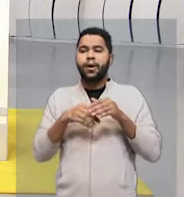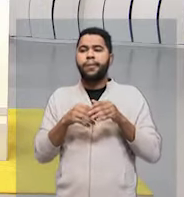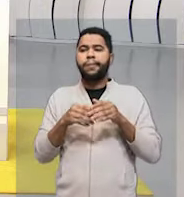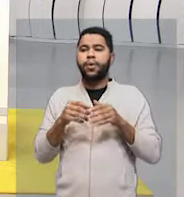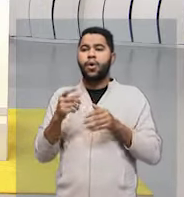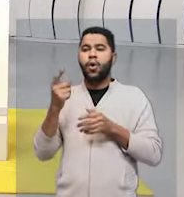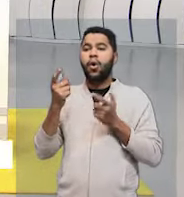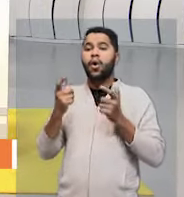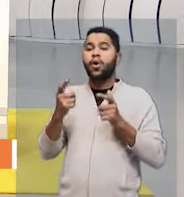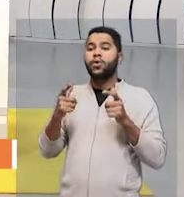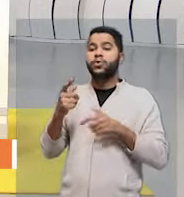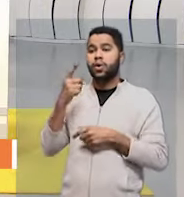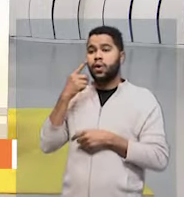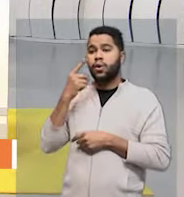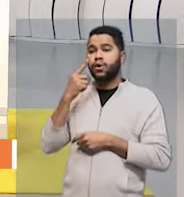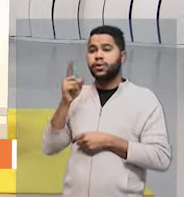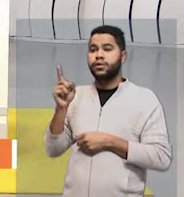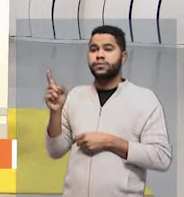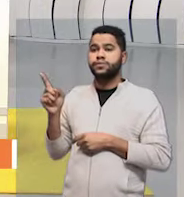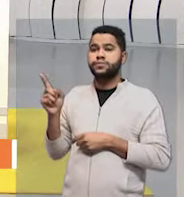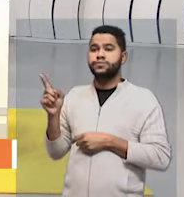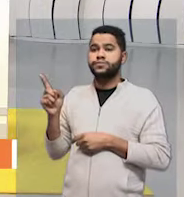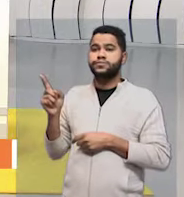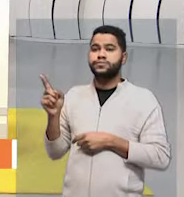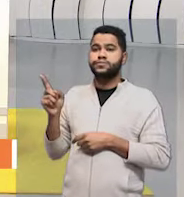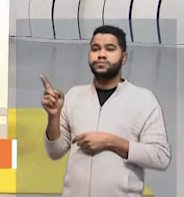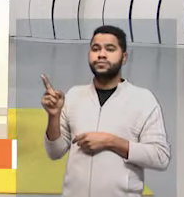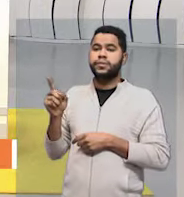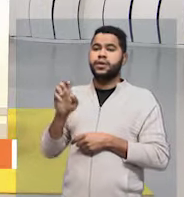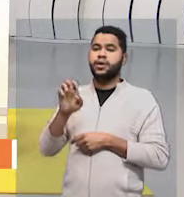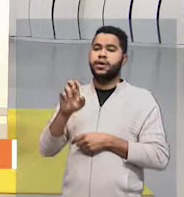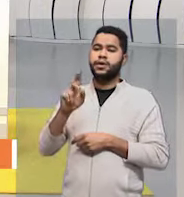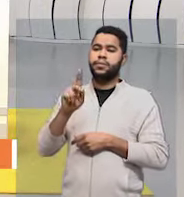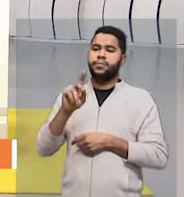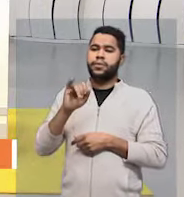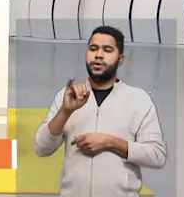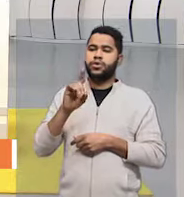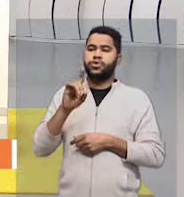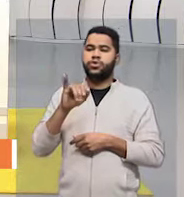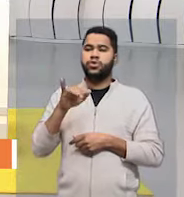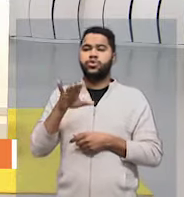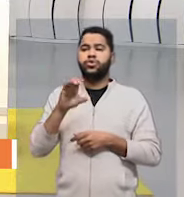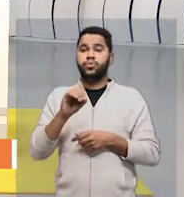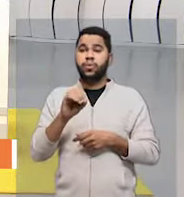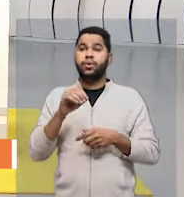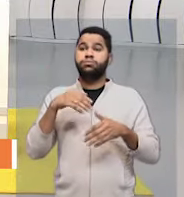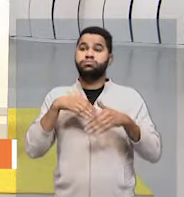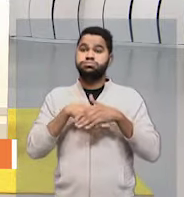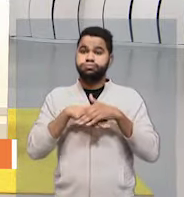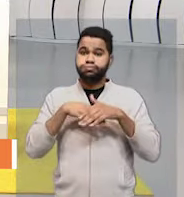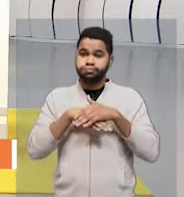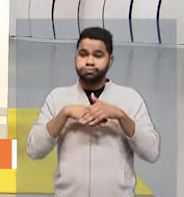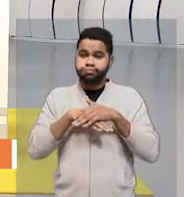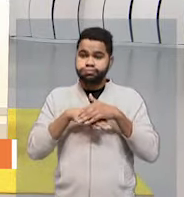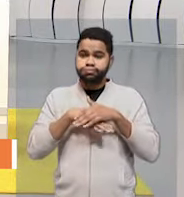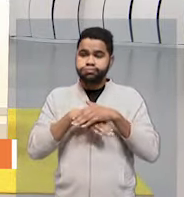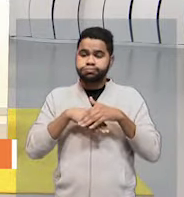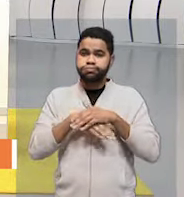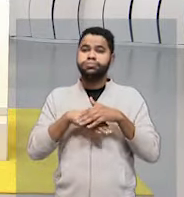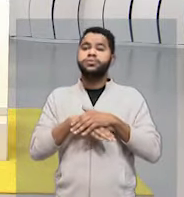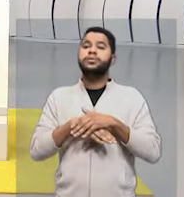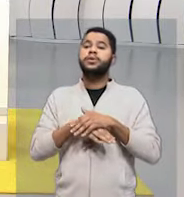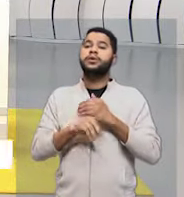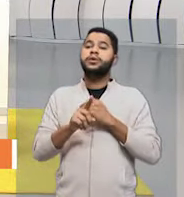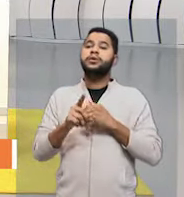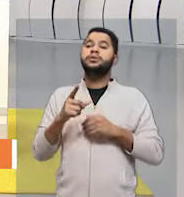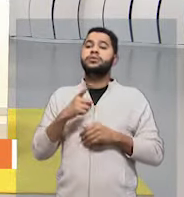armazenado aqui, ó, no epidídimo. Ele é armazenado no epidídimo e aqui